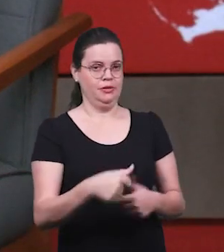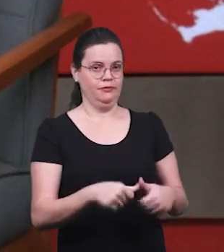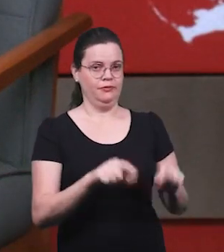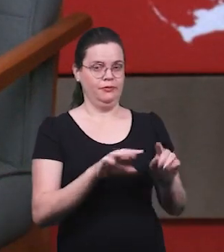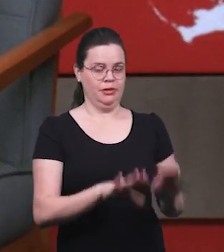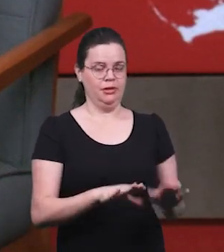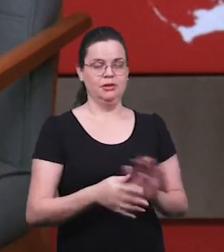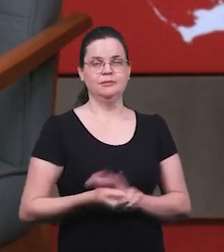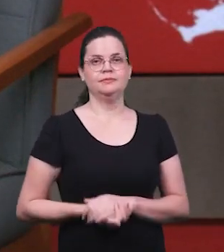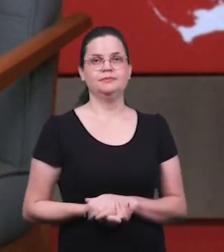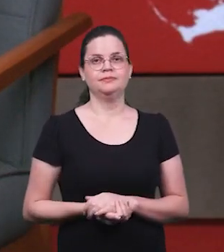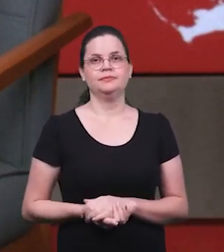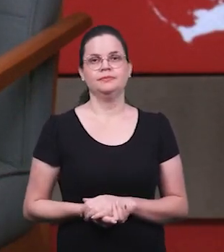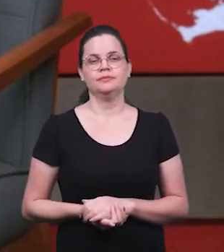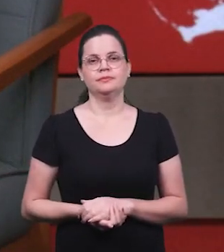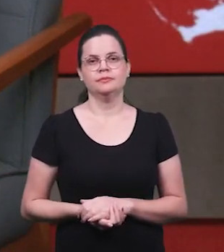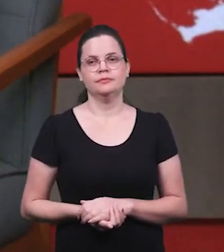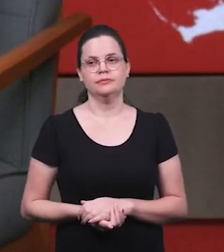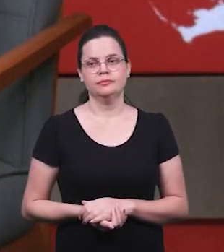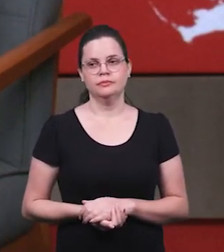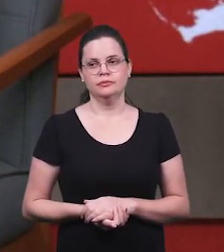eu disse anteriormente,